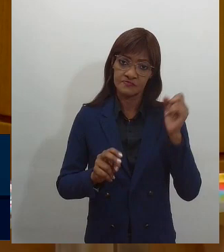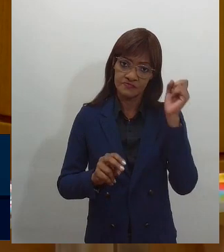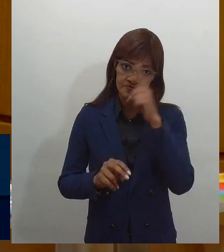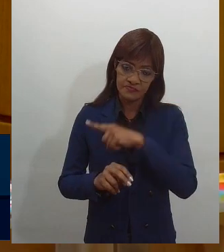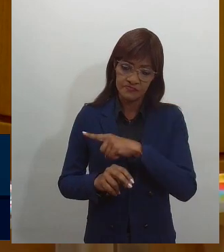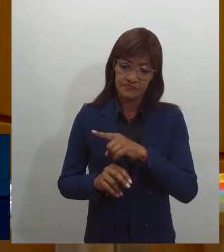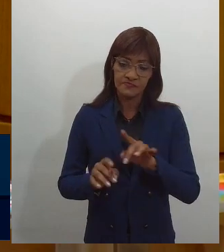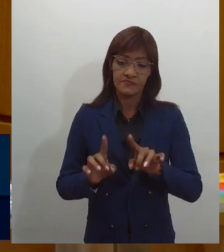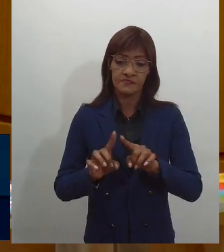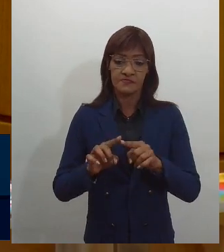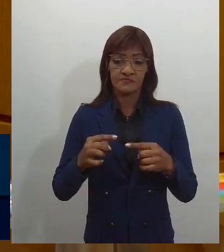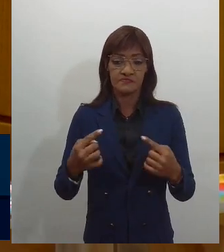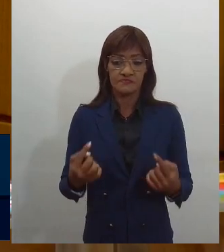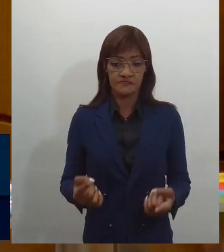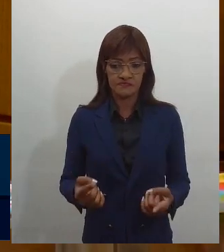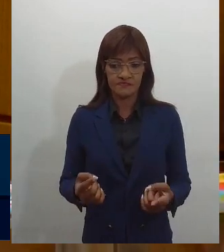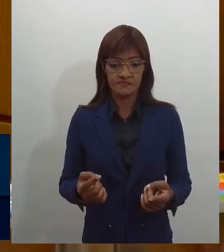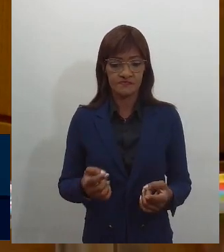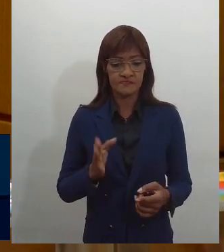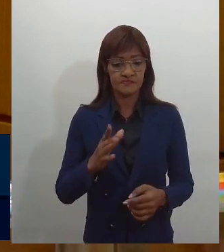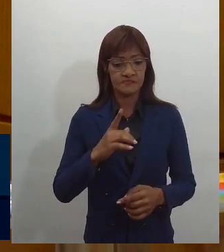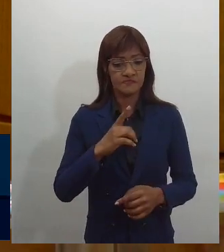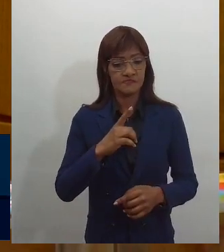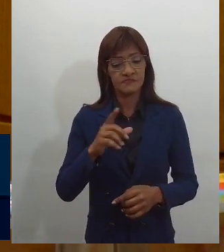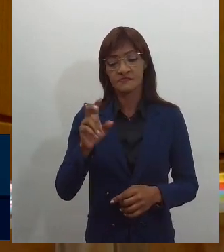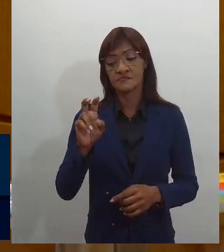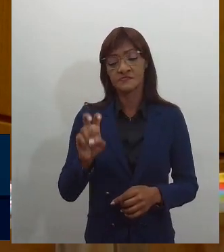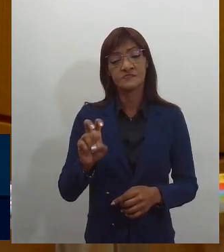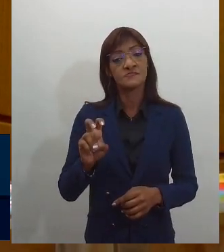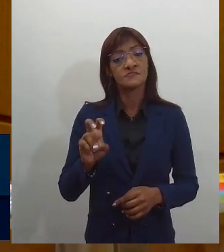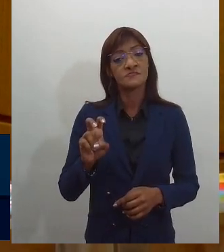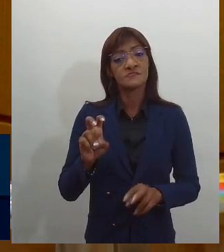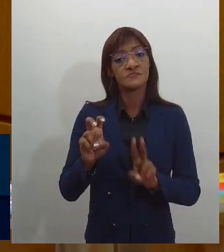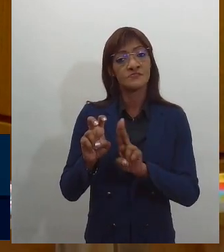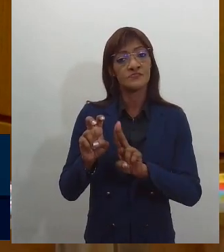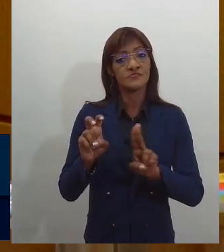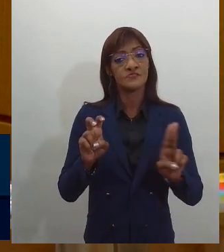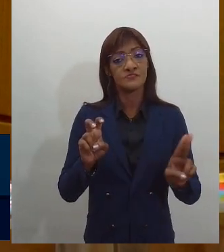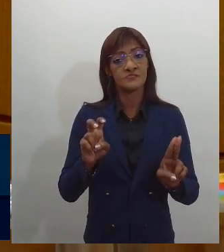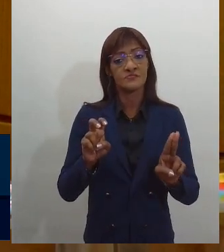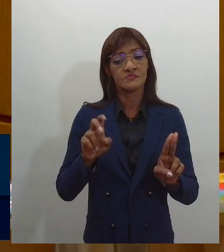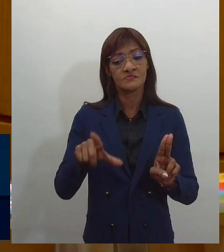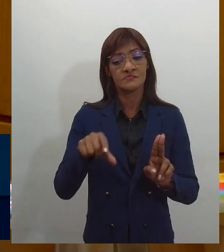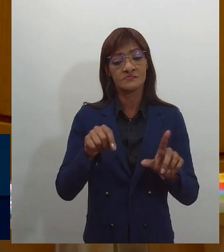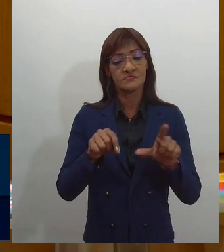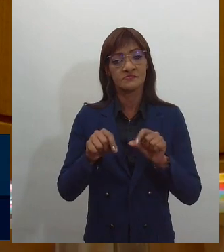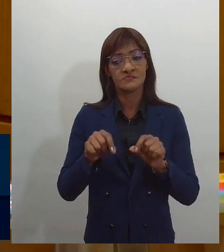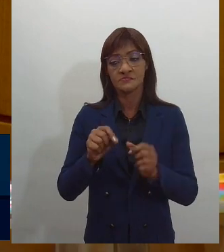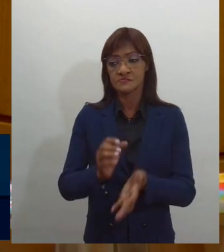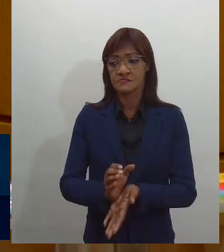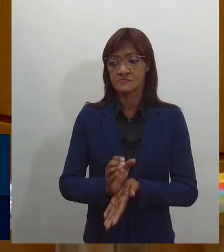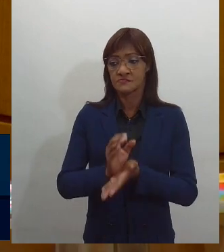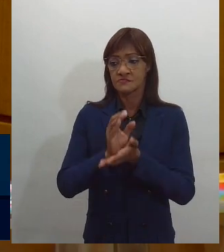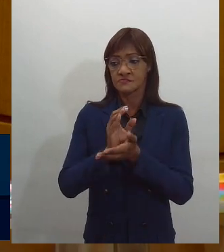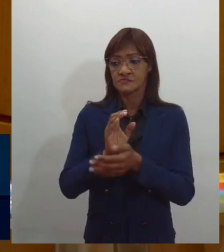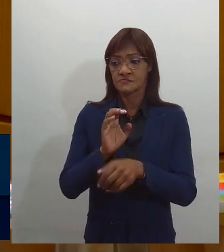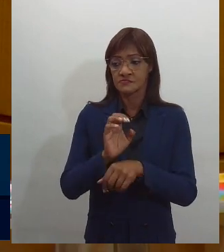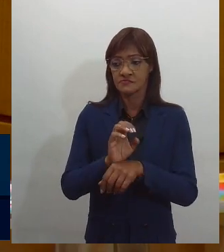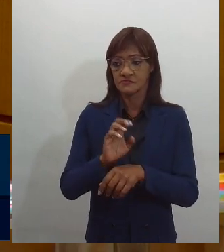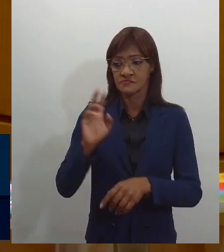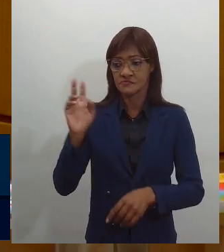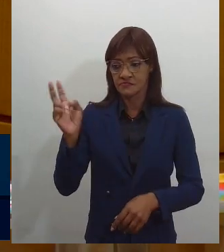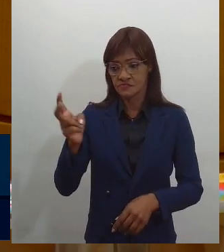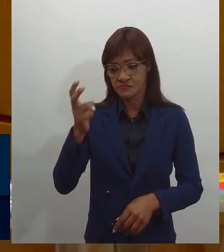nomes, nomes foram escolhidos pelo Conselho Estadual de Cultura, e até